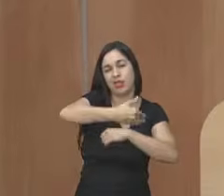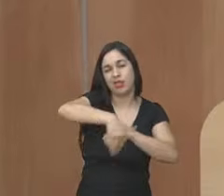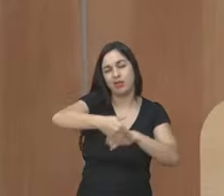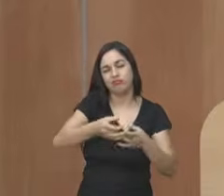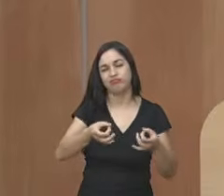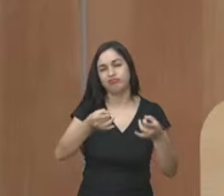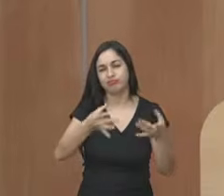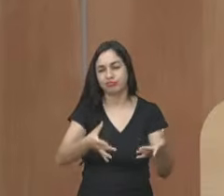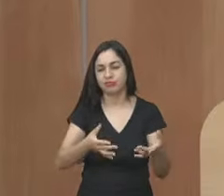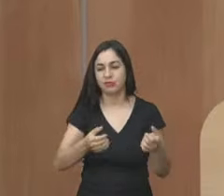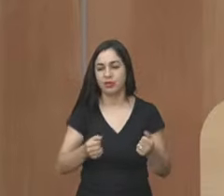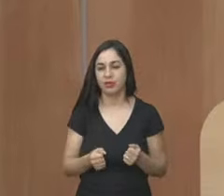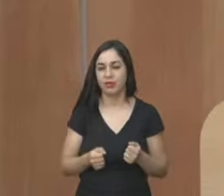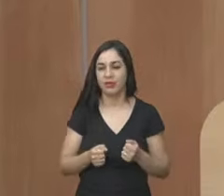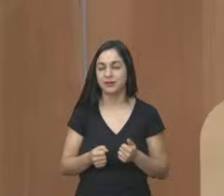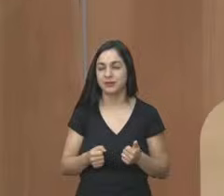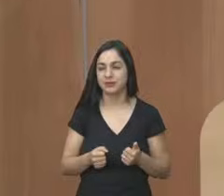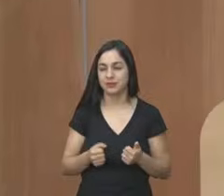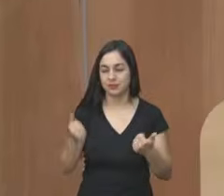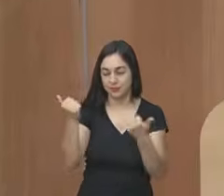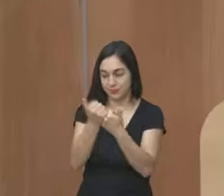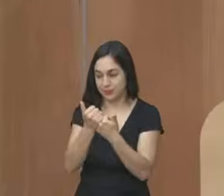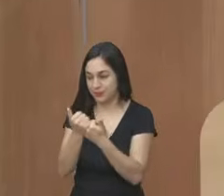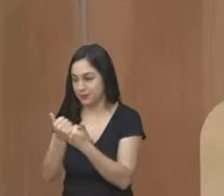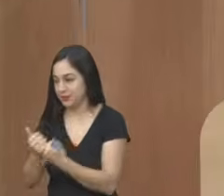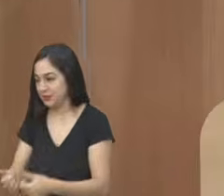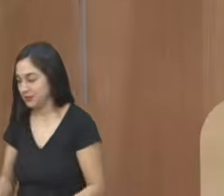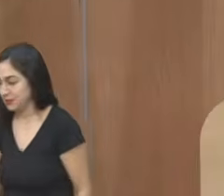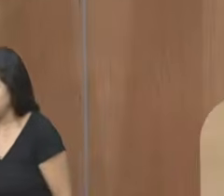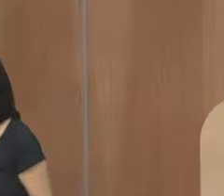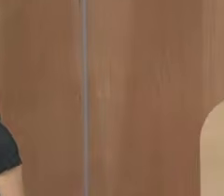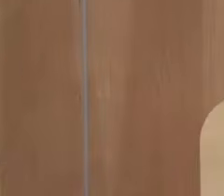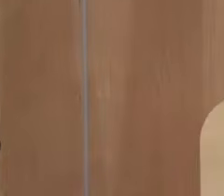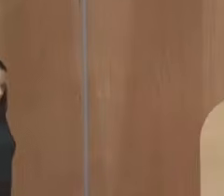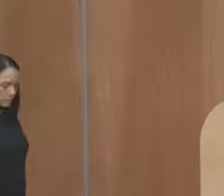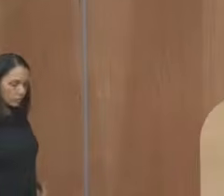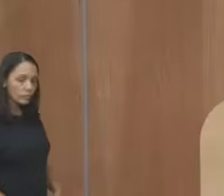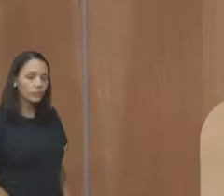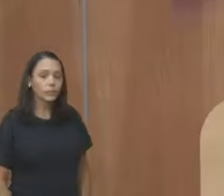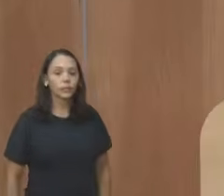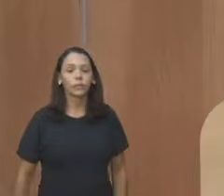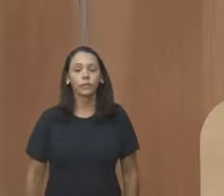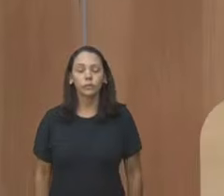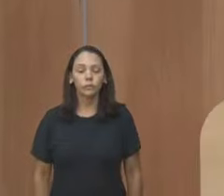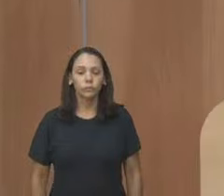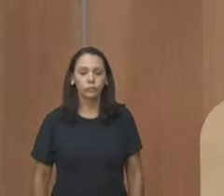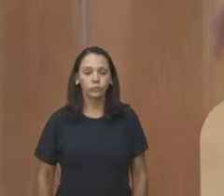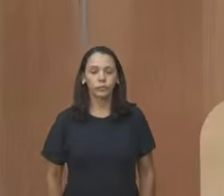rua. E mais uma casa terapêutica ajudou ele, né? Hoje o